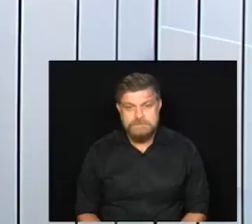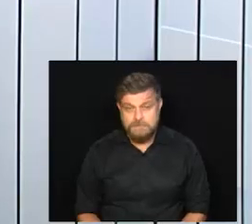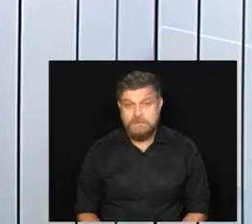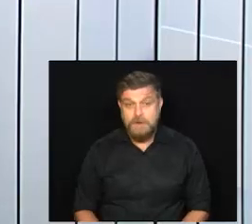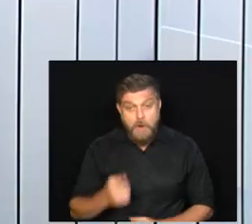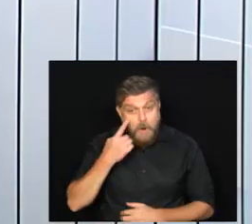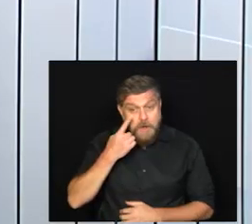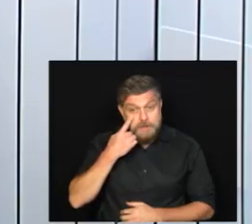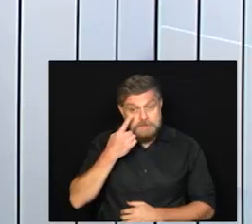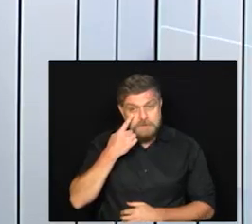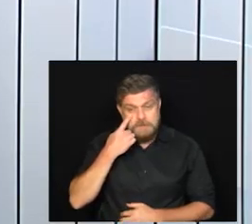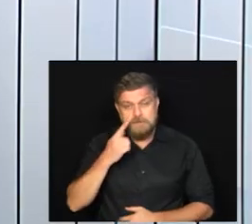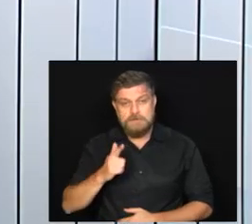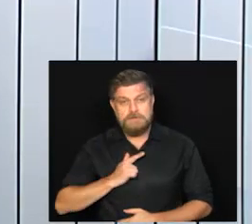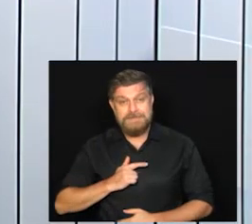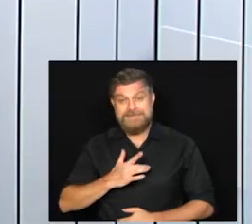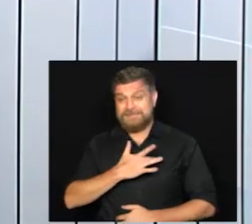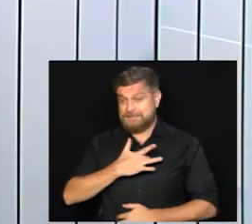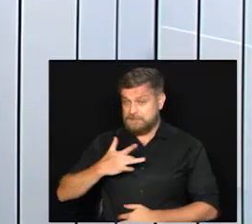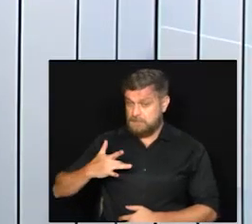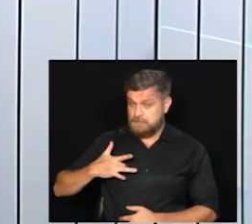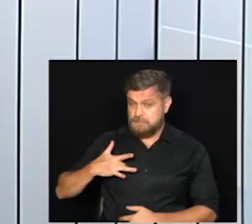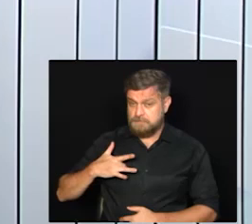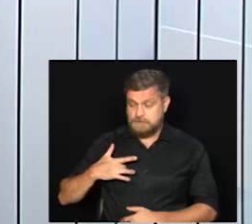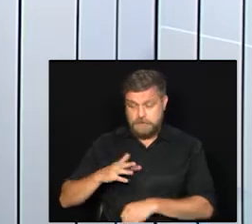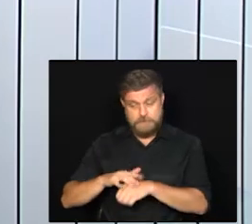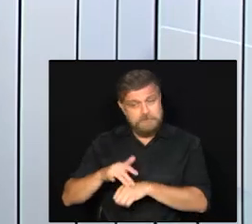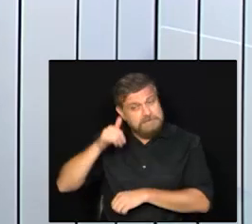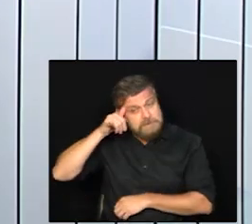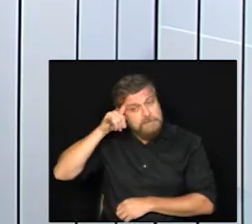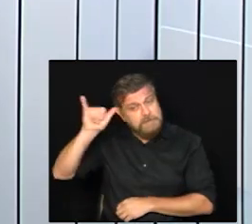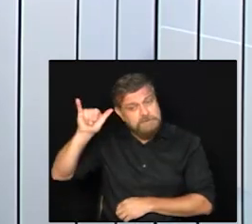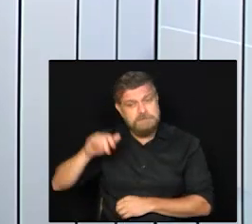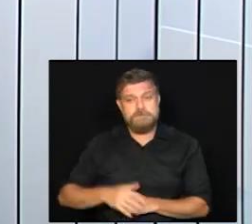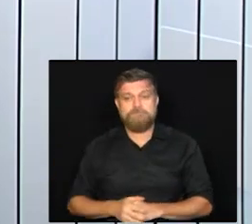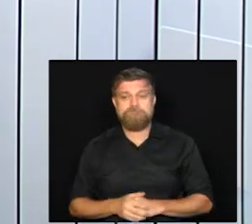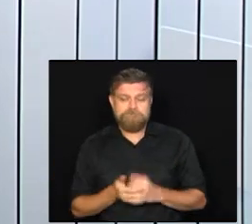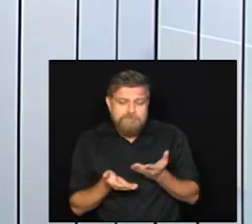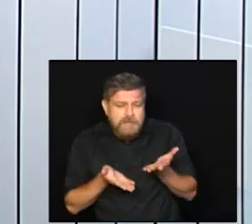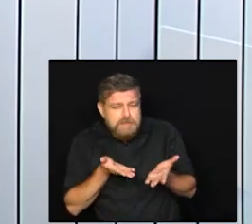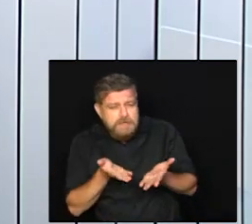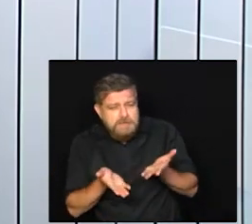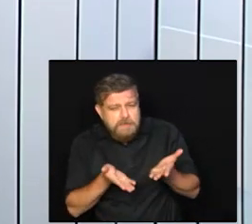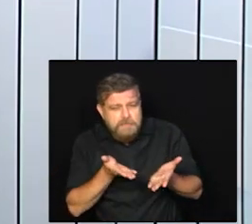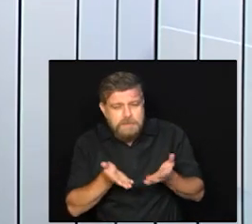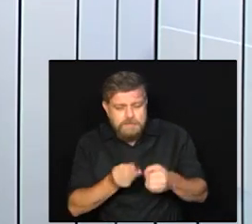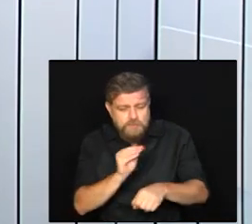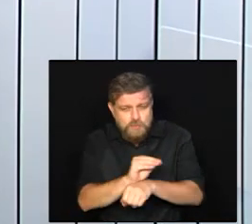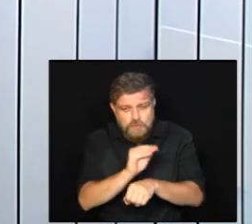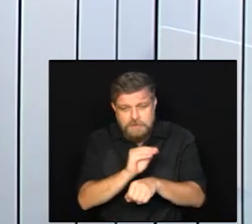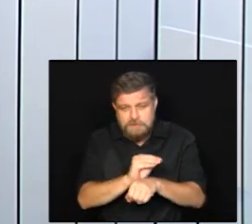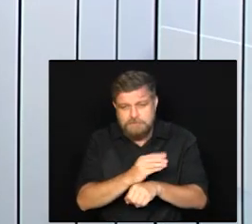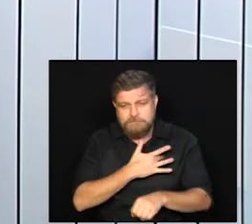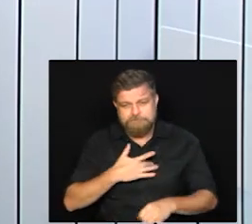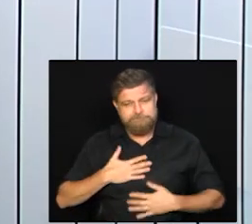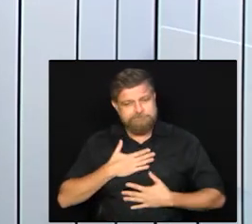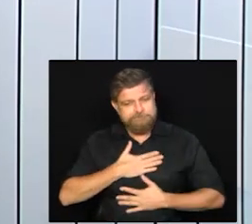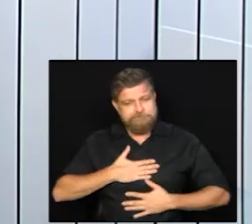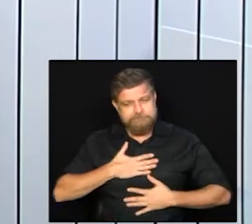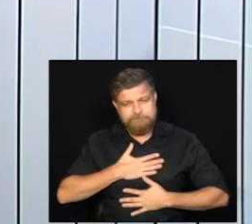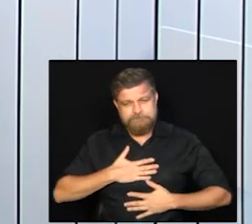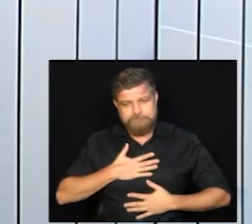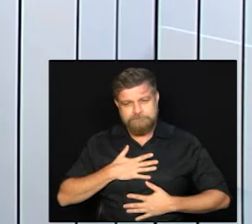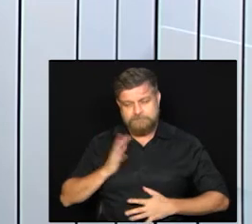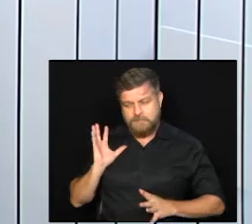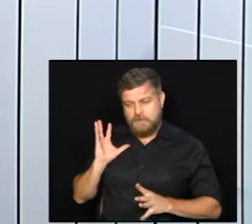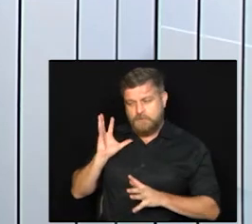E olha só, saúde, prevenção de doenças, tratamentos, bem-estar, praticamente